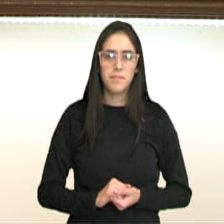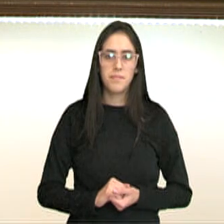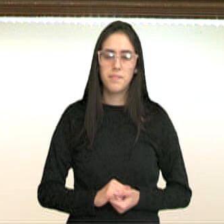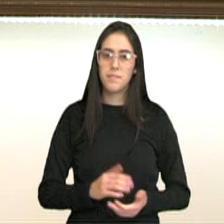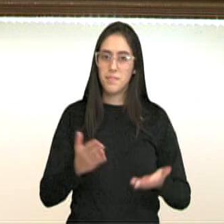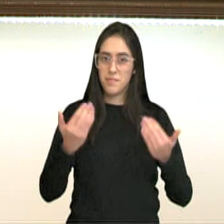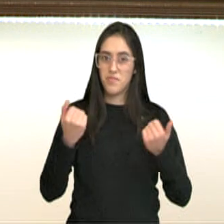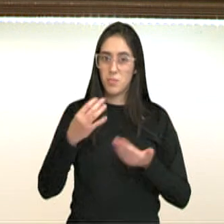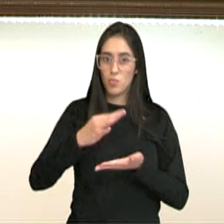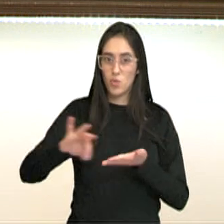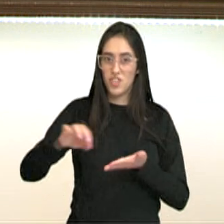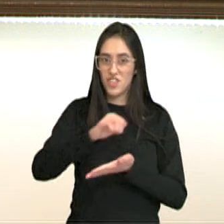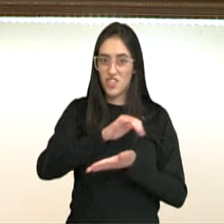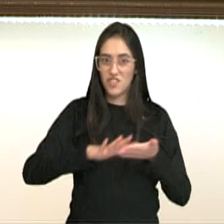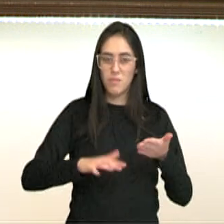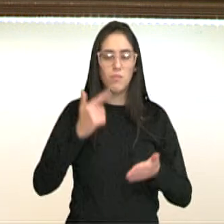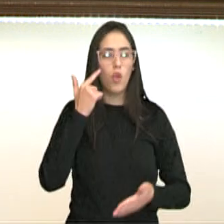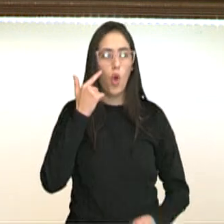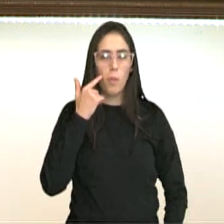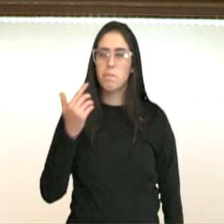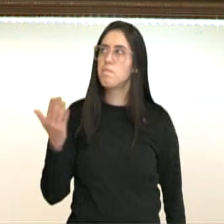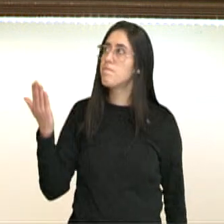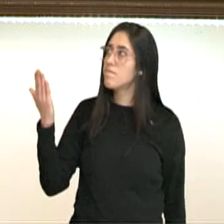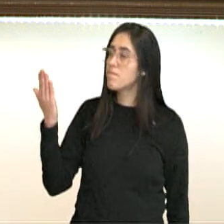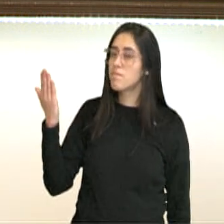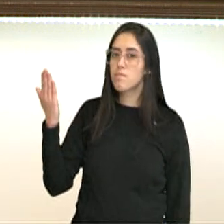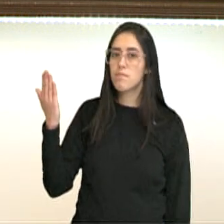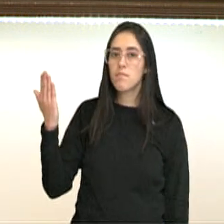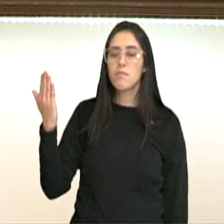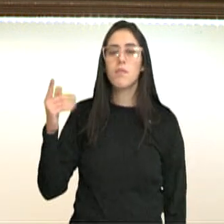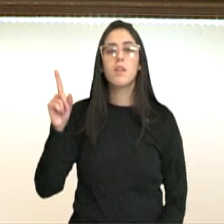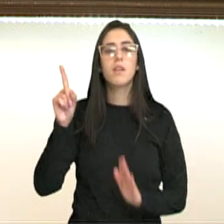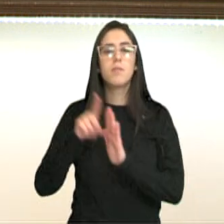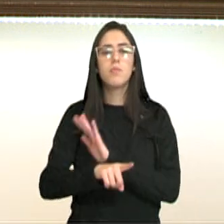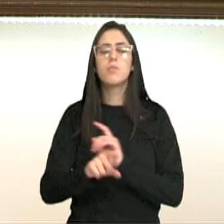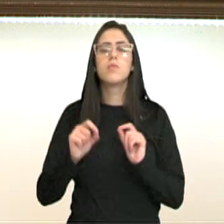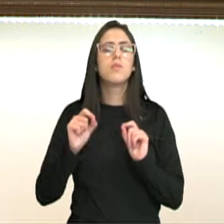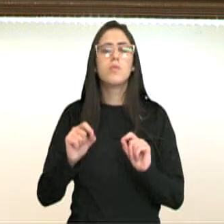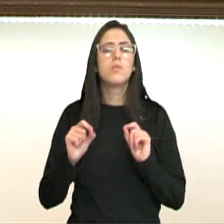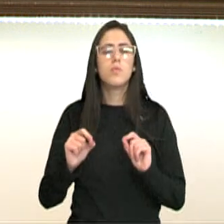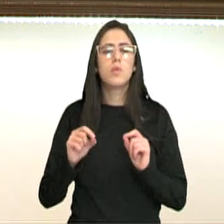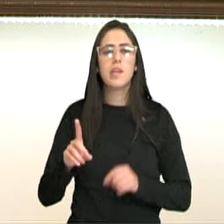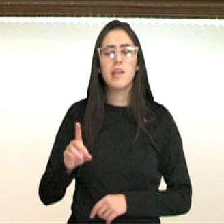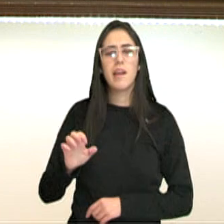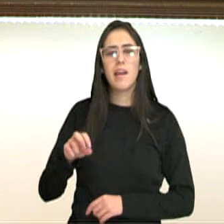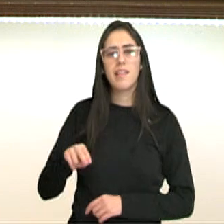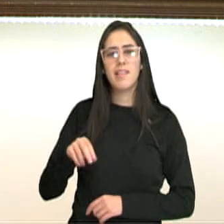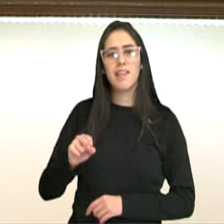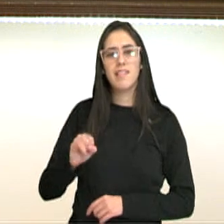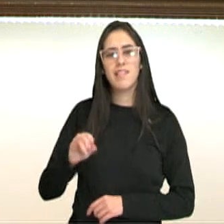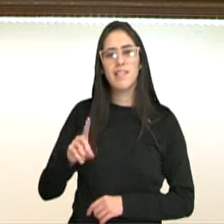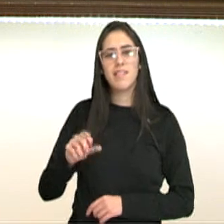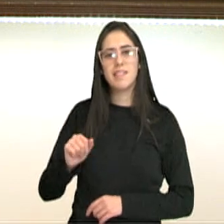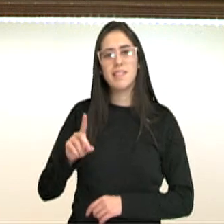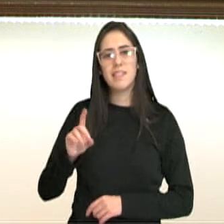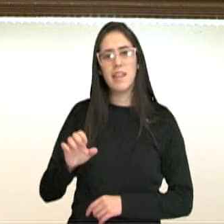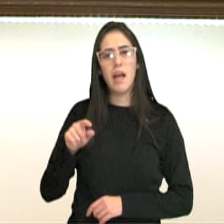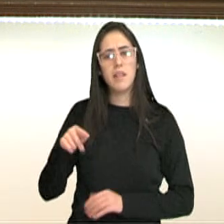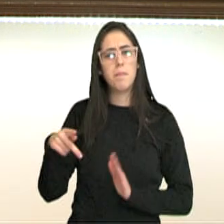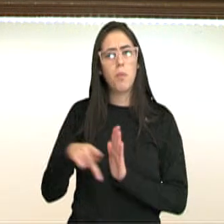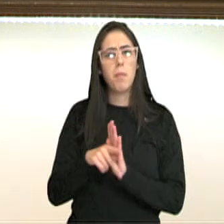Vamos para a correção da atividade? Olha só, a pergunta é a seguinte: o que torna a densidade de uma substância uma propriedade